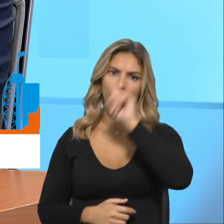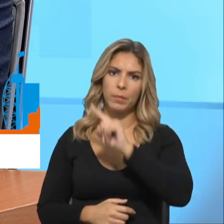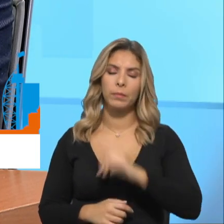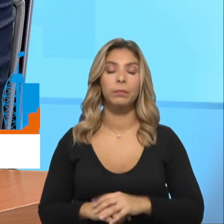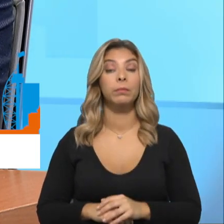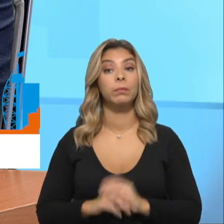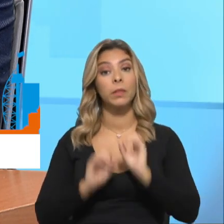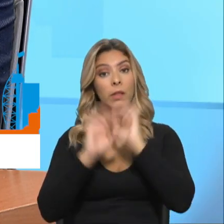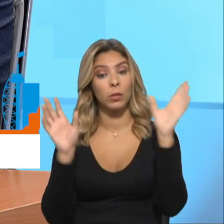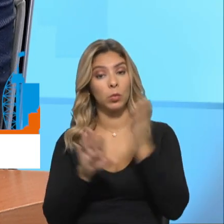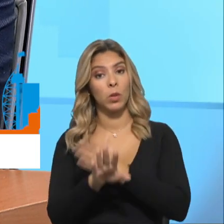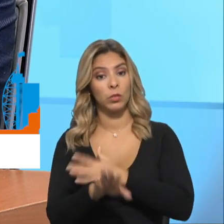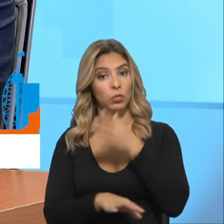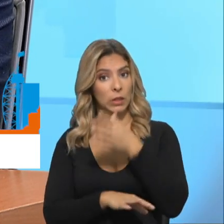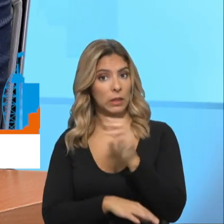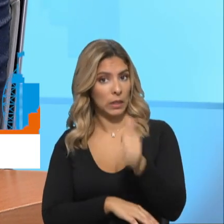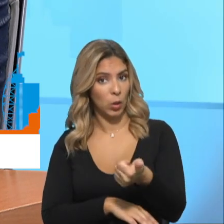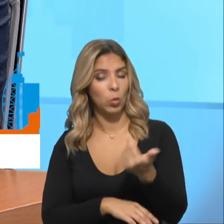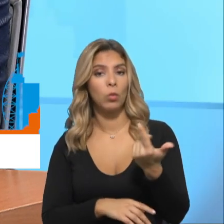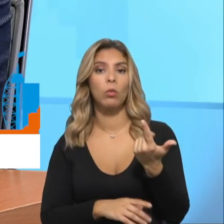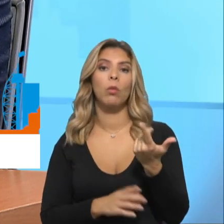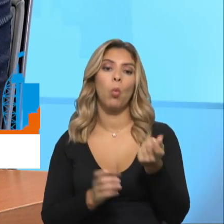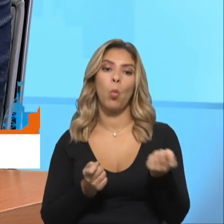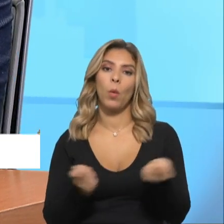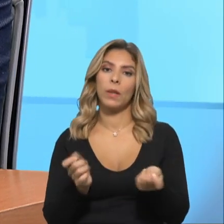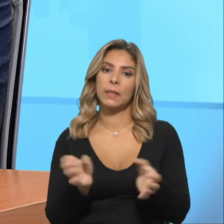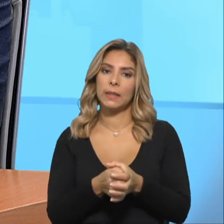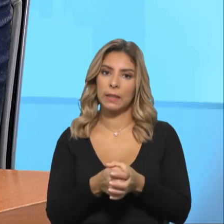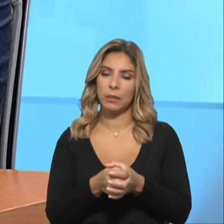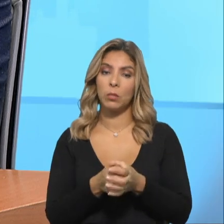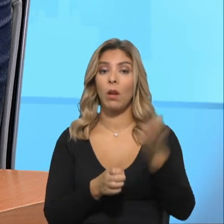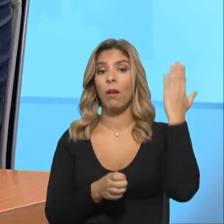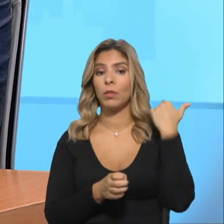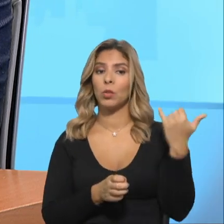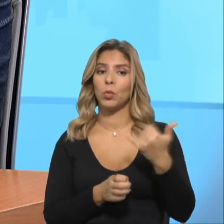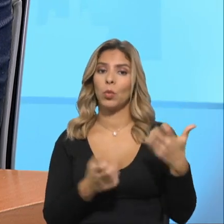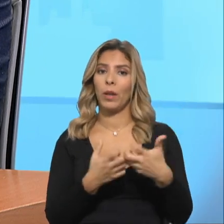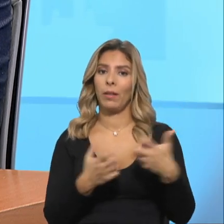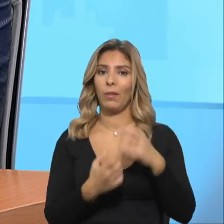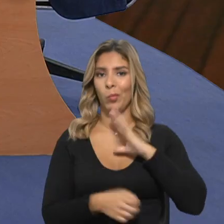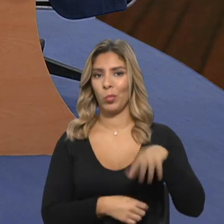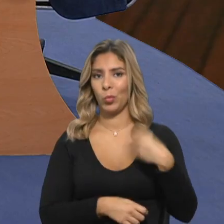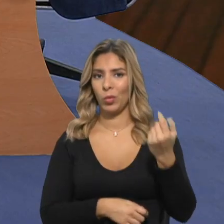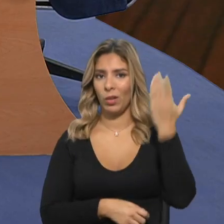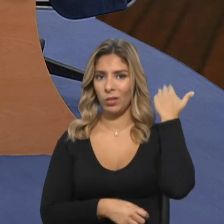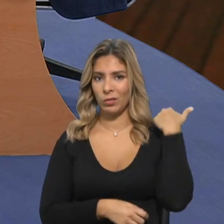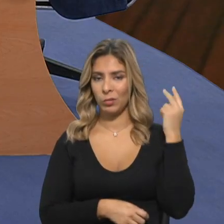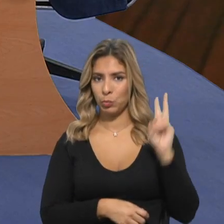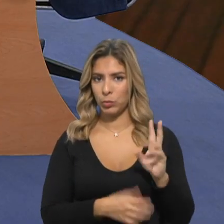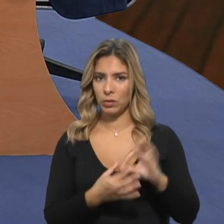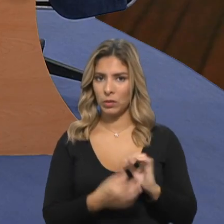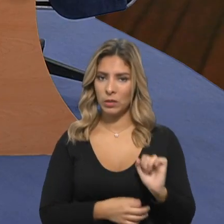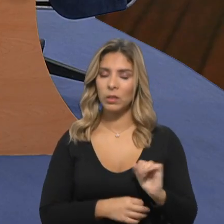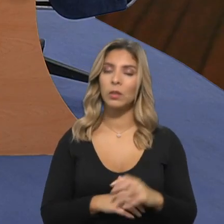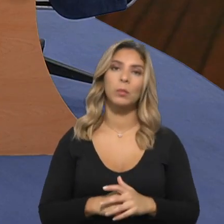Como bem sublinhaste, é uma organização que vem da Segunda Guerra Mundial e, portanto, primordialmente trata